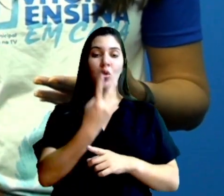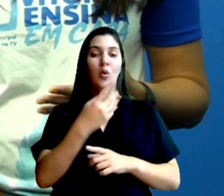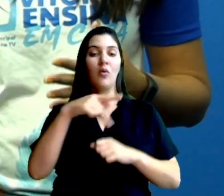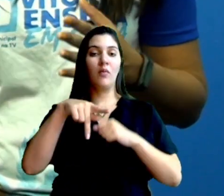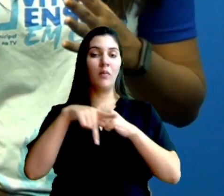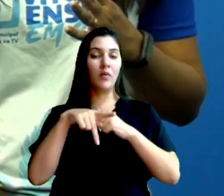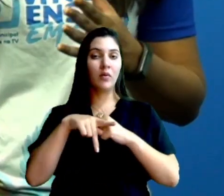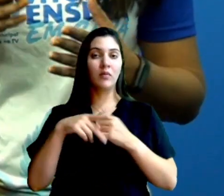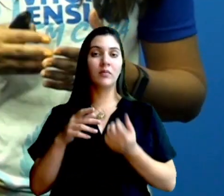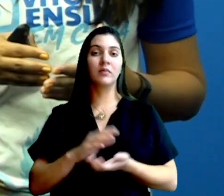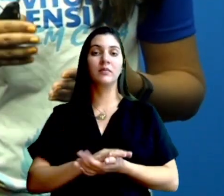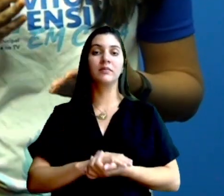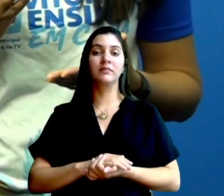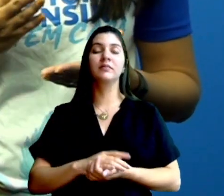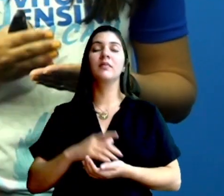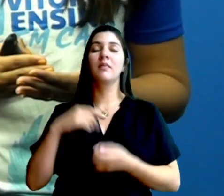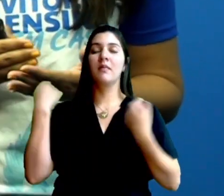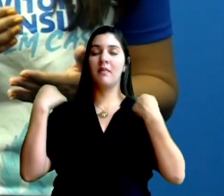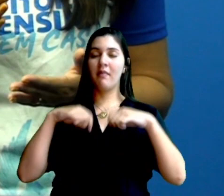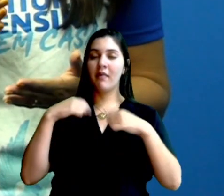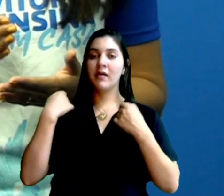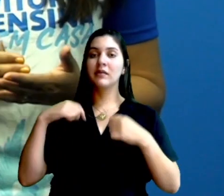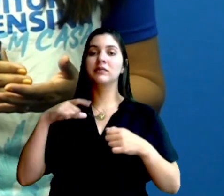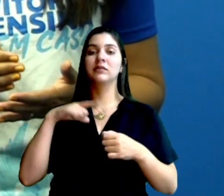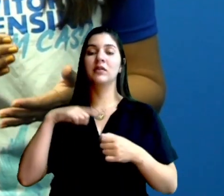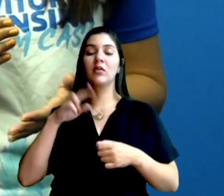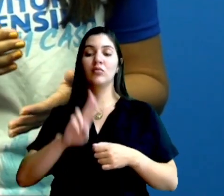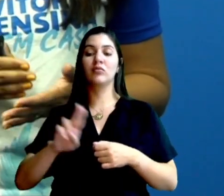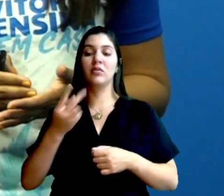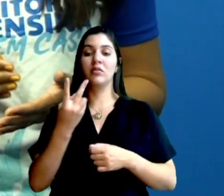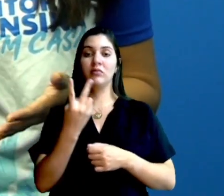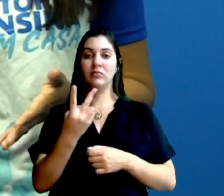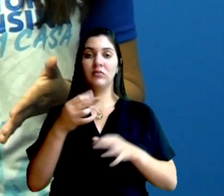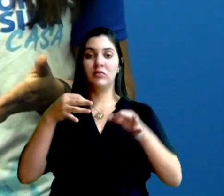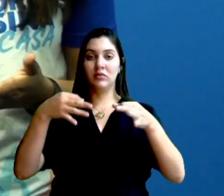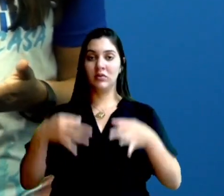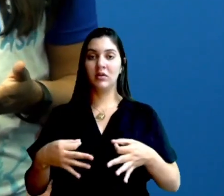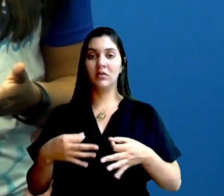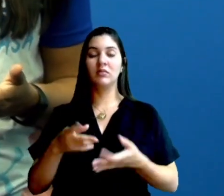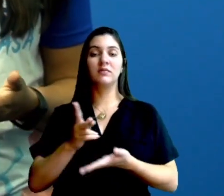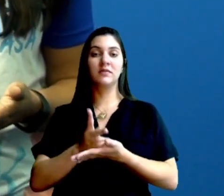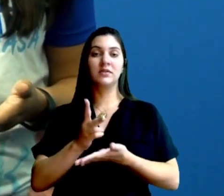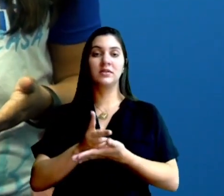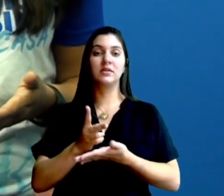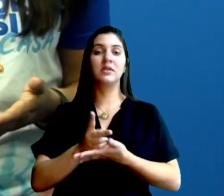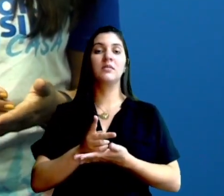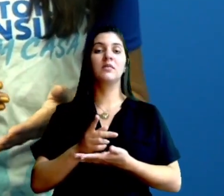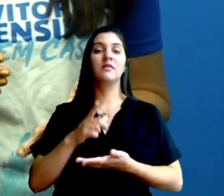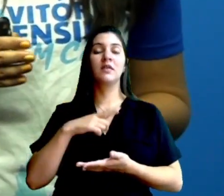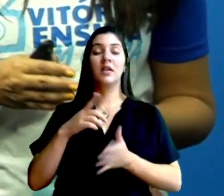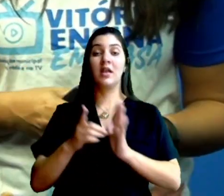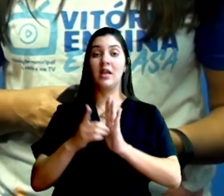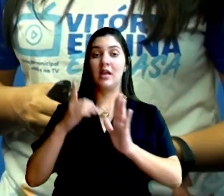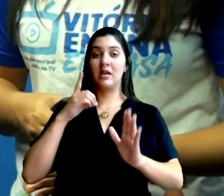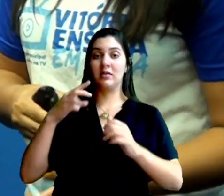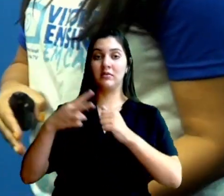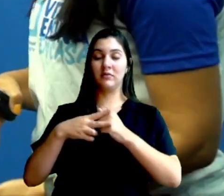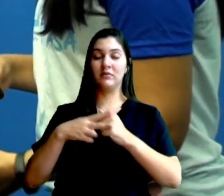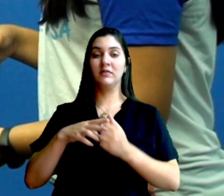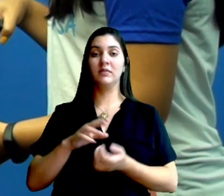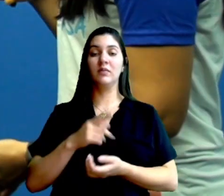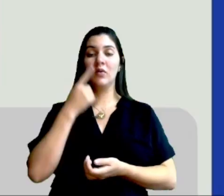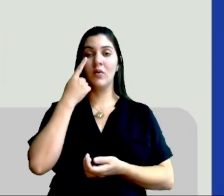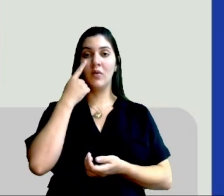habré olvidado. Tem que colocar os dois, tá certo? E ele sempre vai vir antes do verbo,